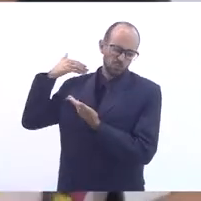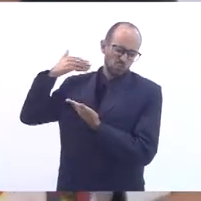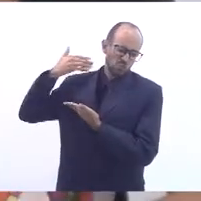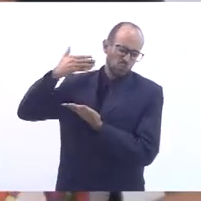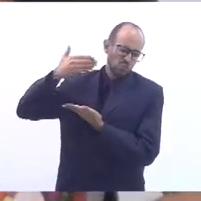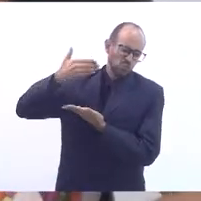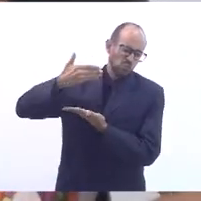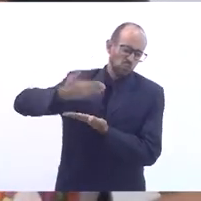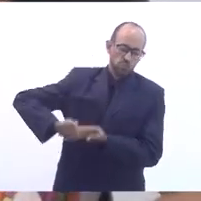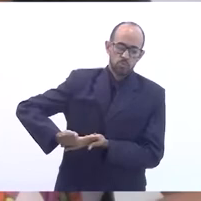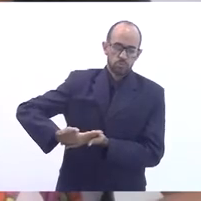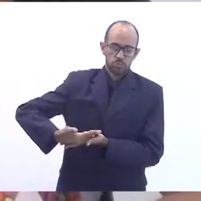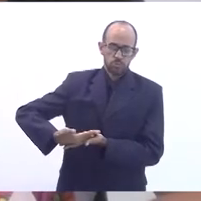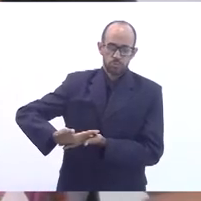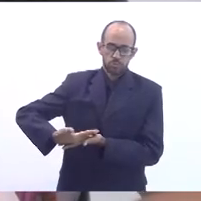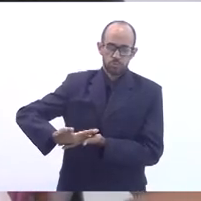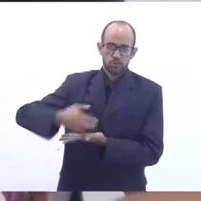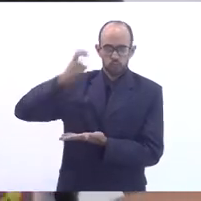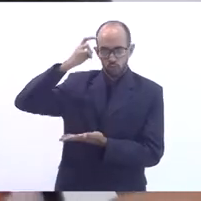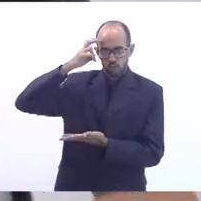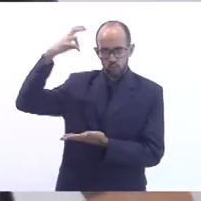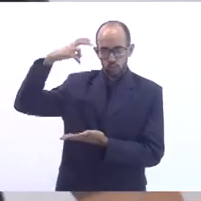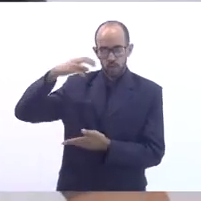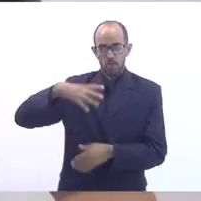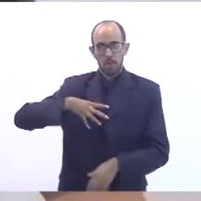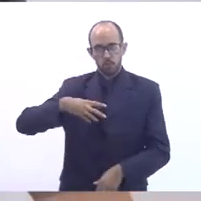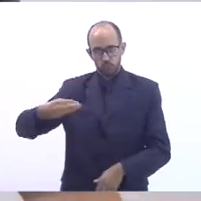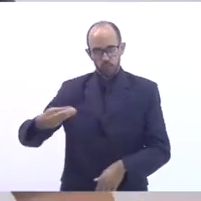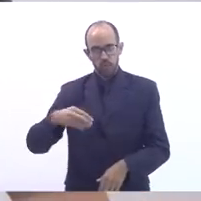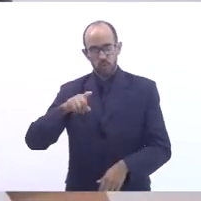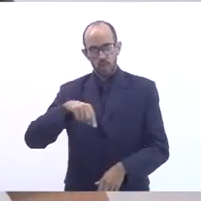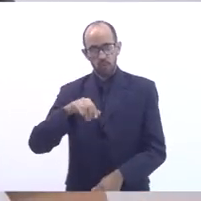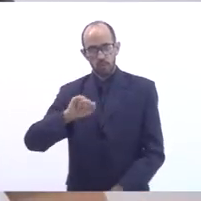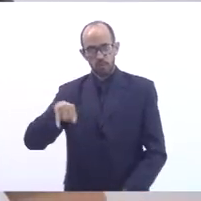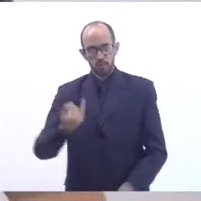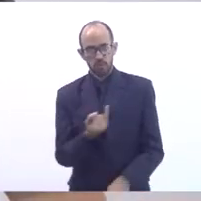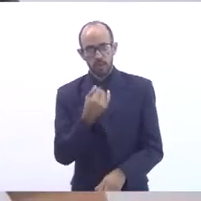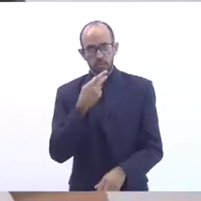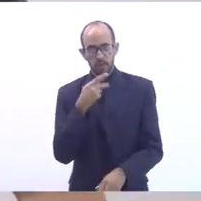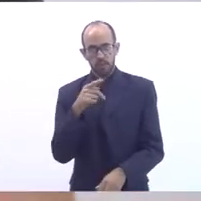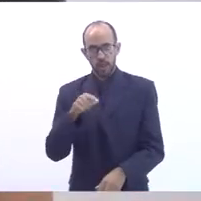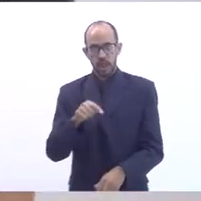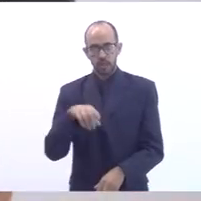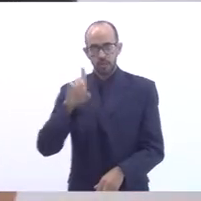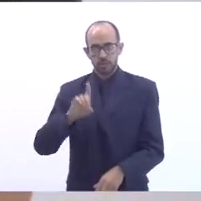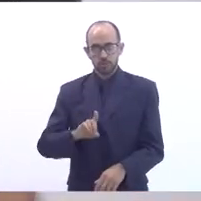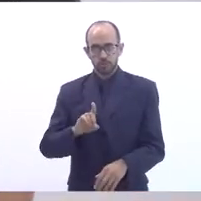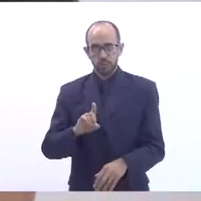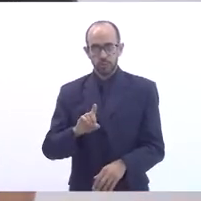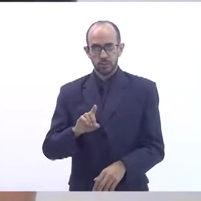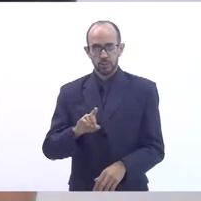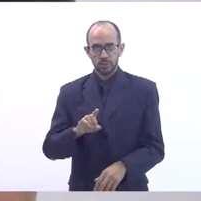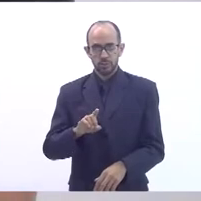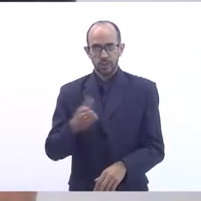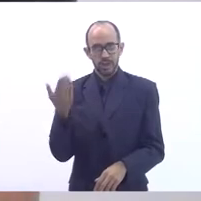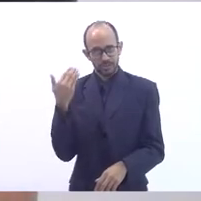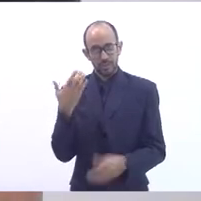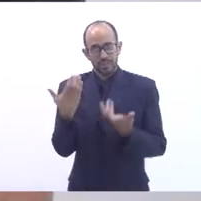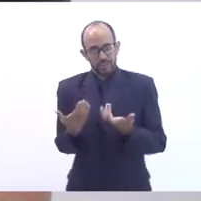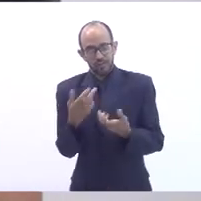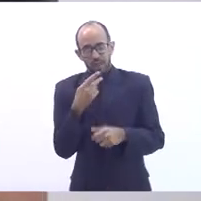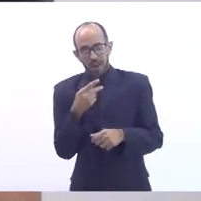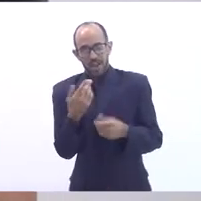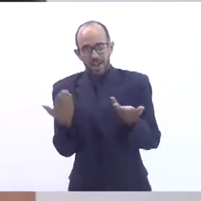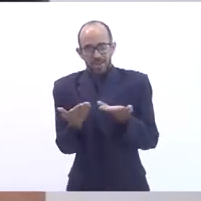então aqui hoje eu tenho um filho que ele quer uma oportunidade de falar sobre os direitos dele ele tava ali não quer mais já tá